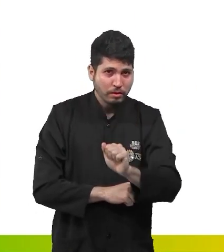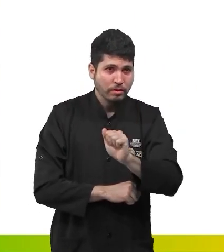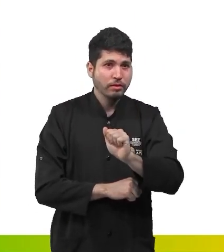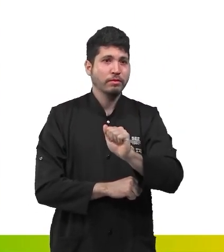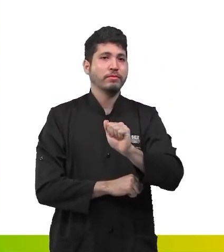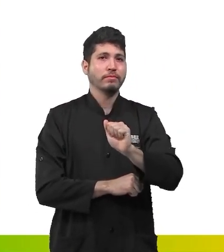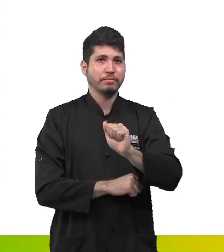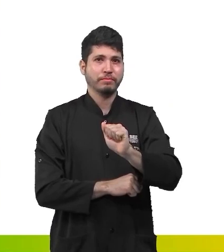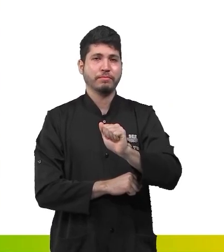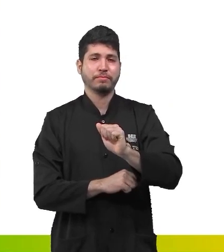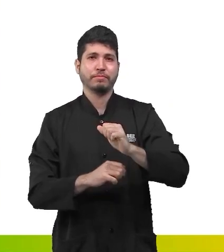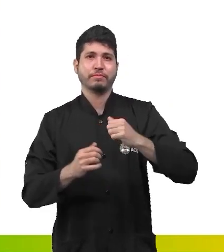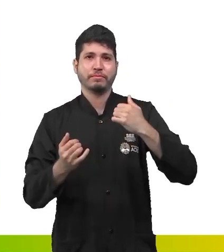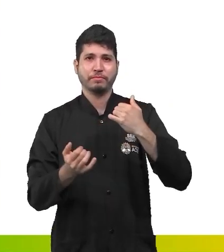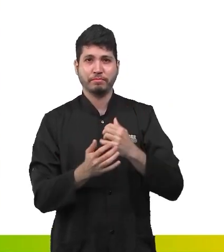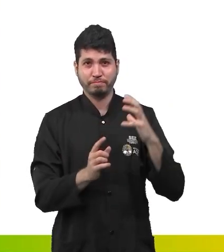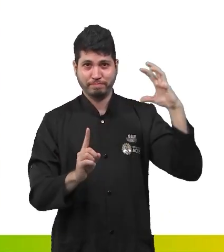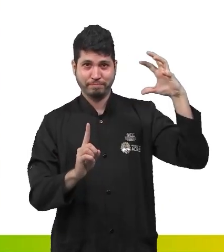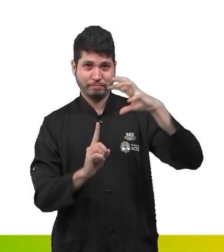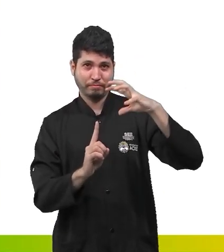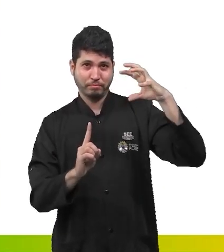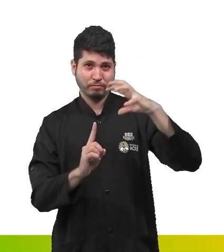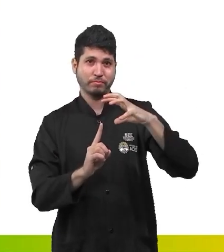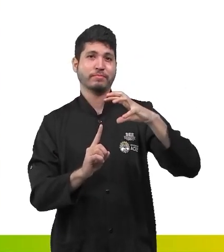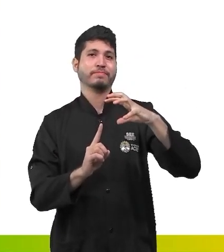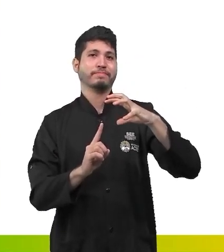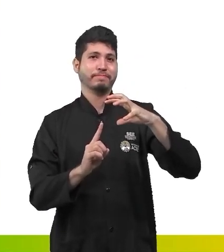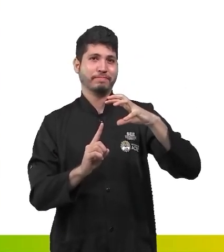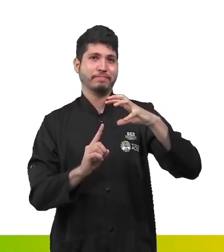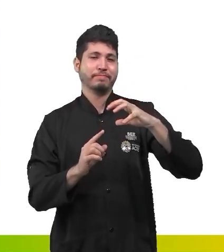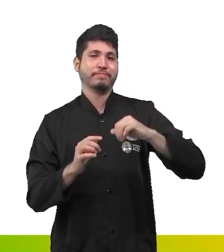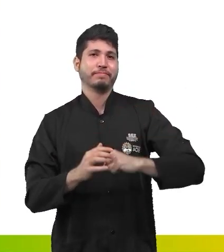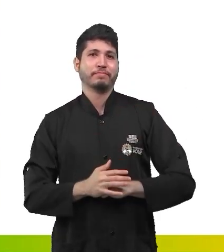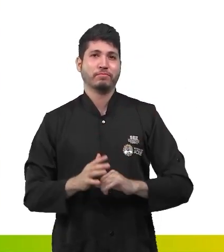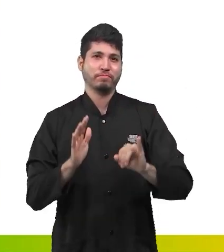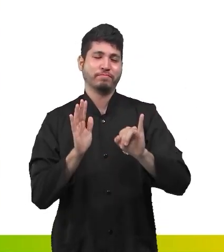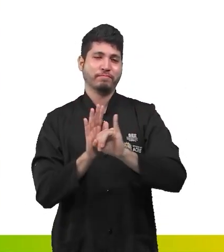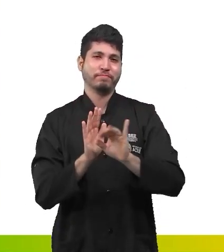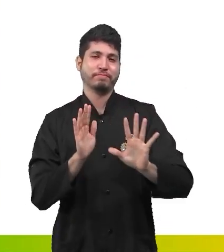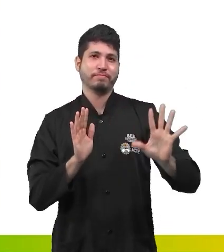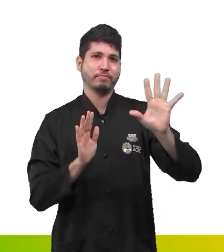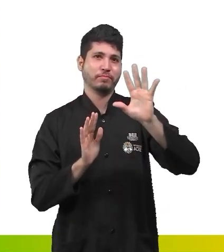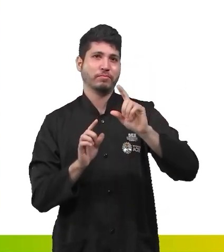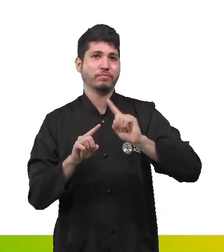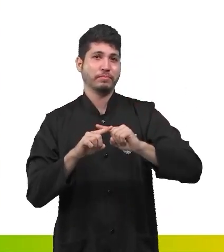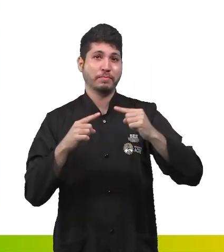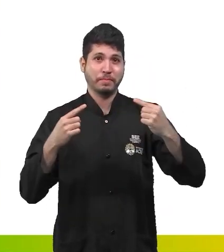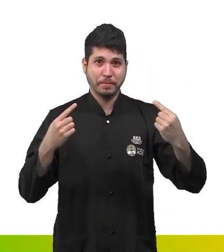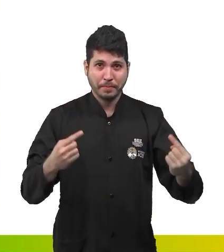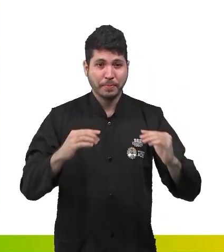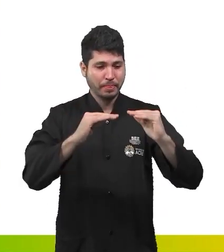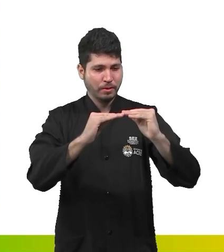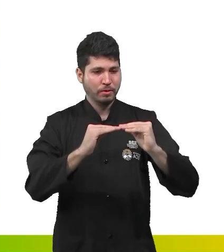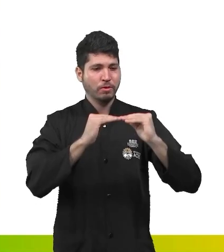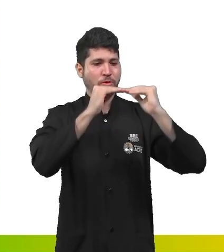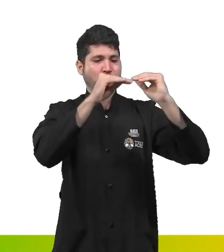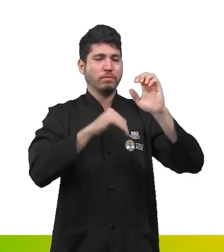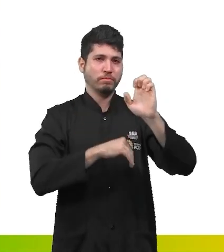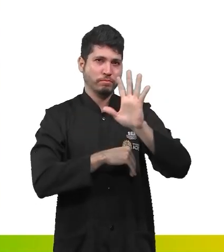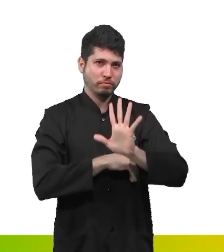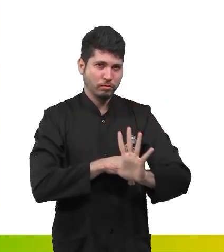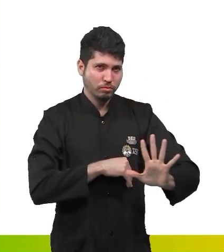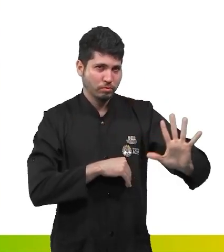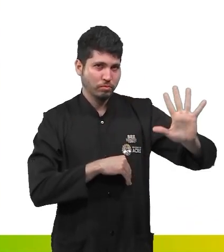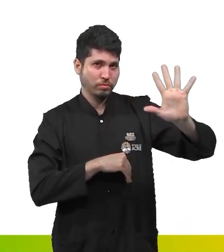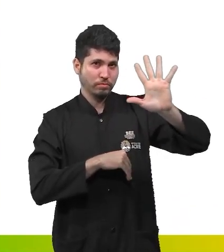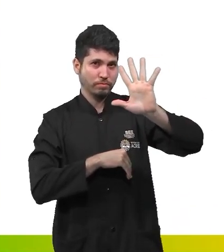um direcionamento acerca das influências da nossa cultura identitária nacional. Contudo, devido à hegemonia europeia,